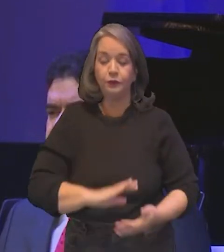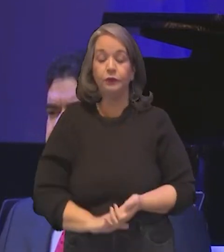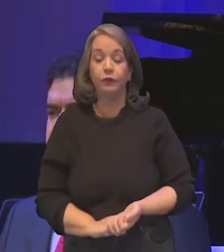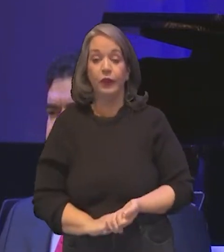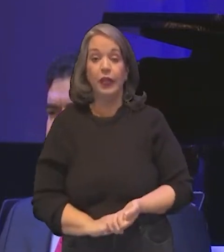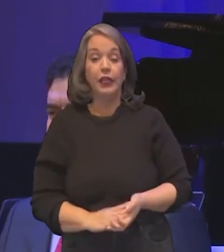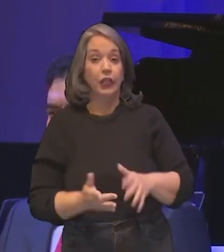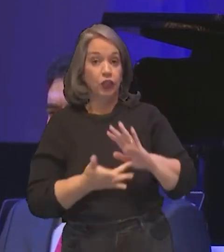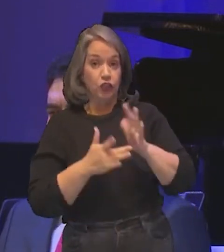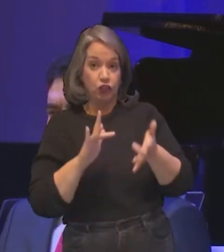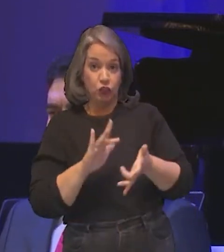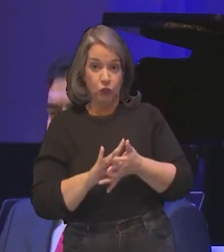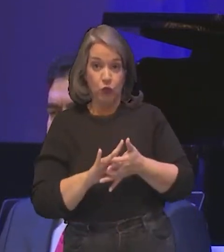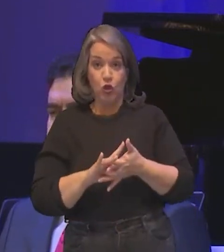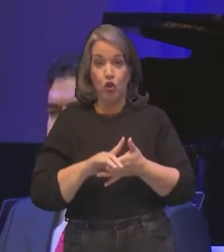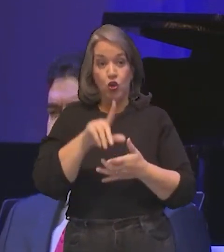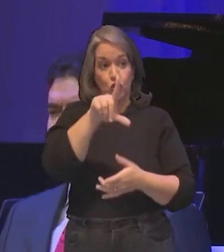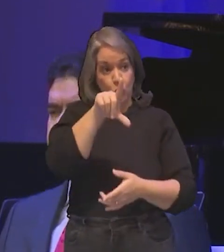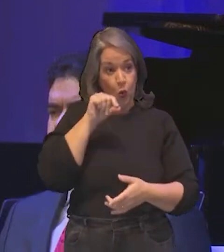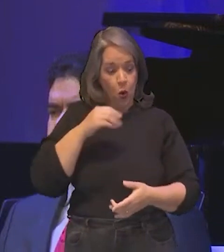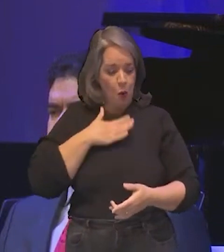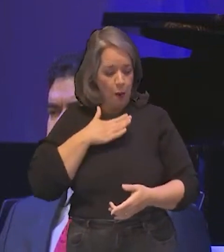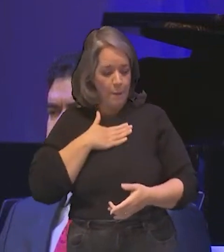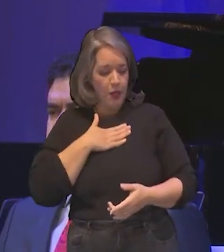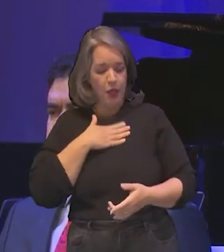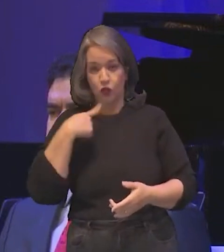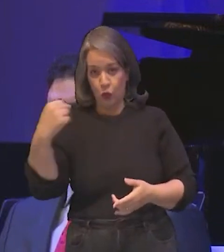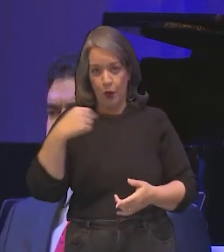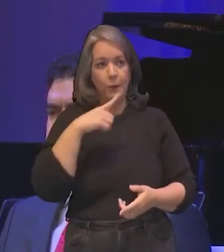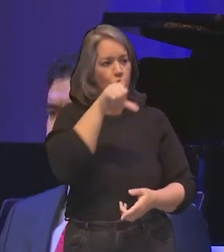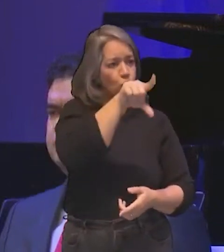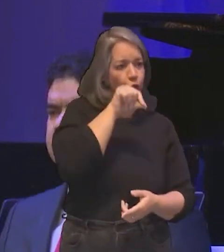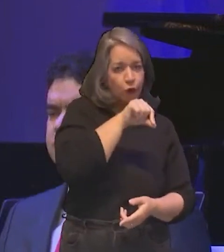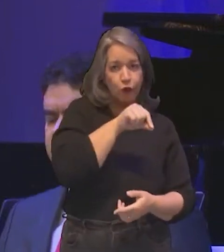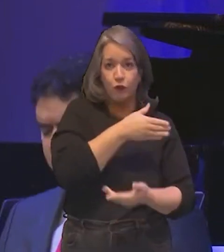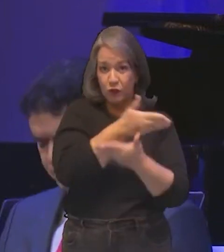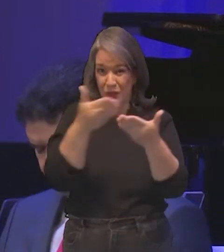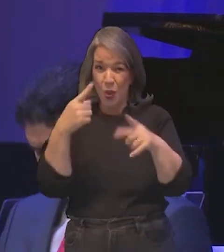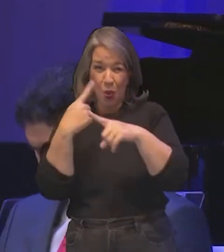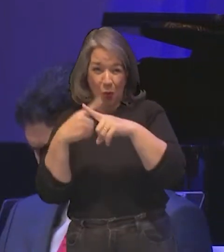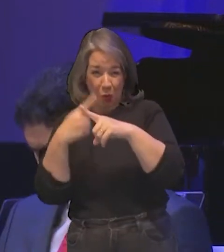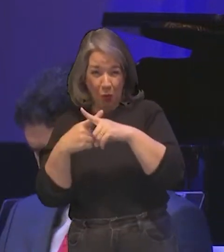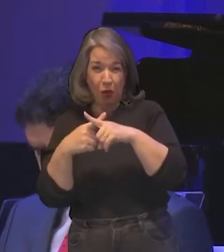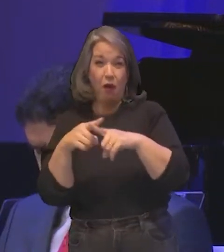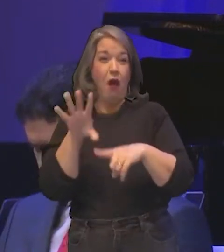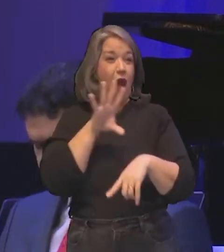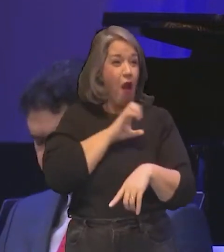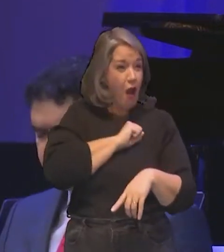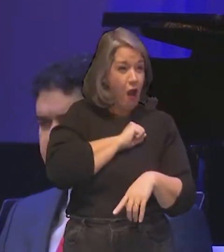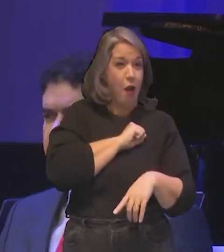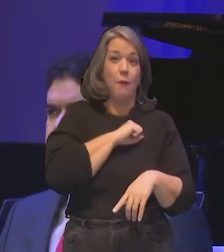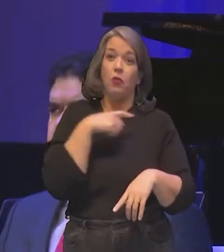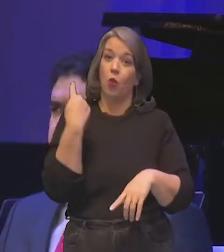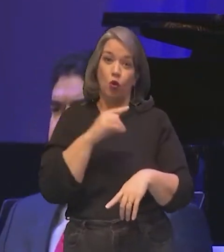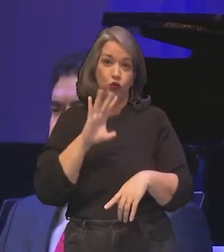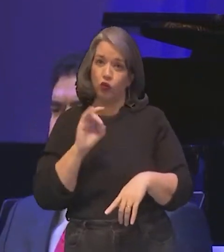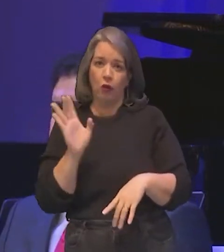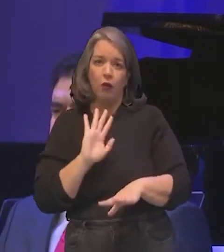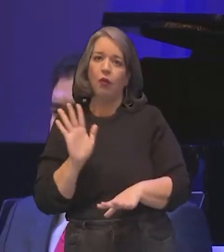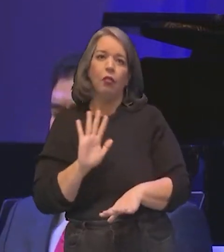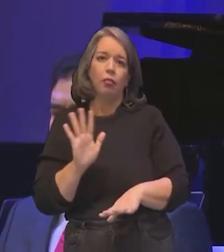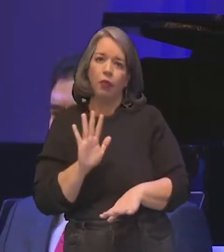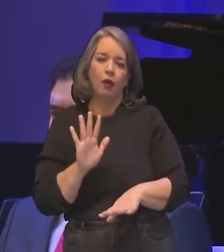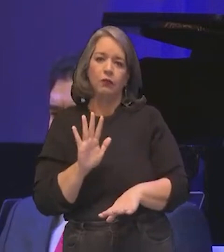não escolhe a mim ou a você porque Ele gosta de nós, mas Jesus também não se afasta de mim e de você